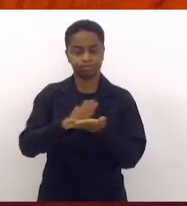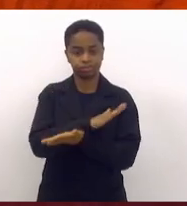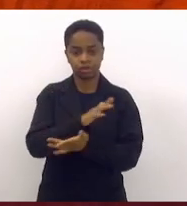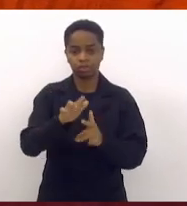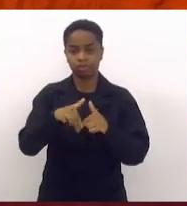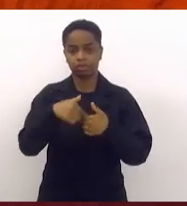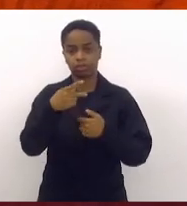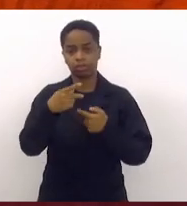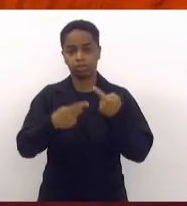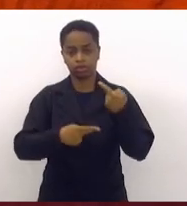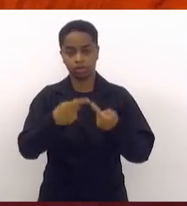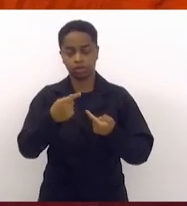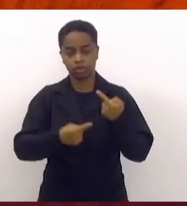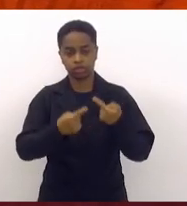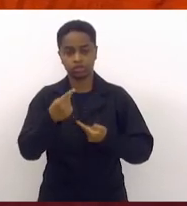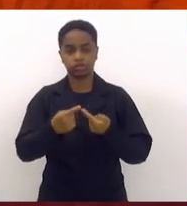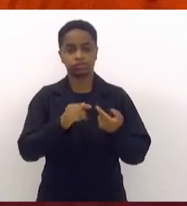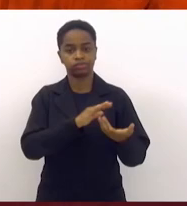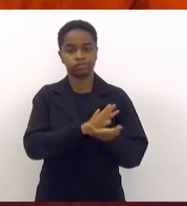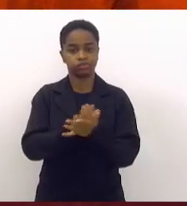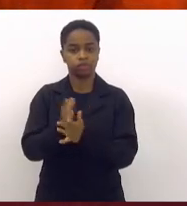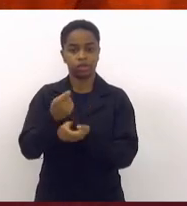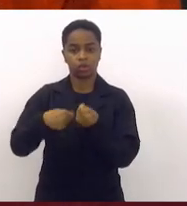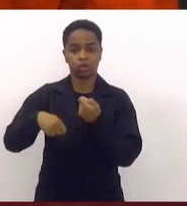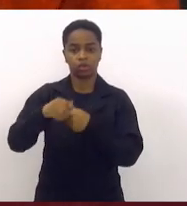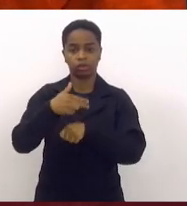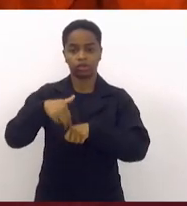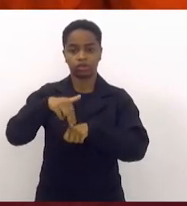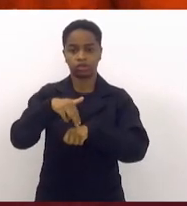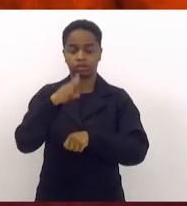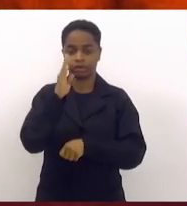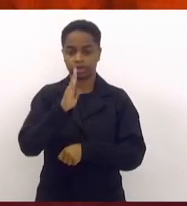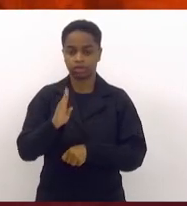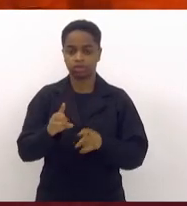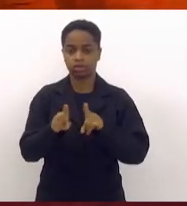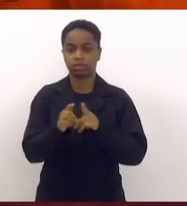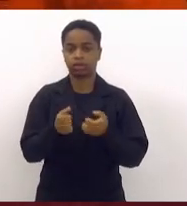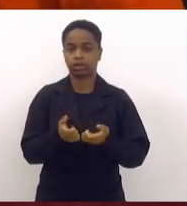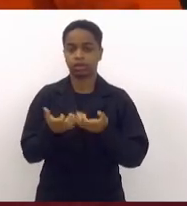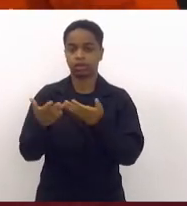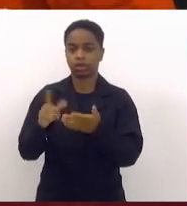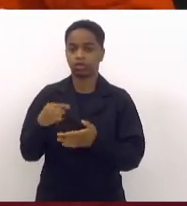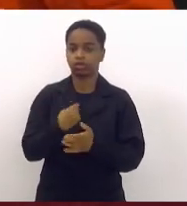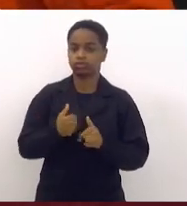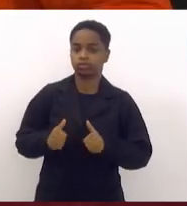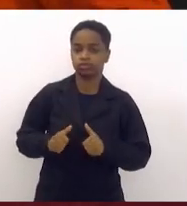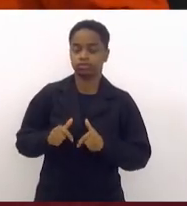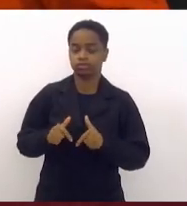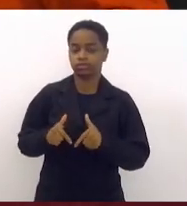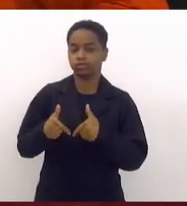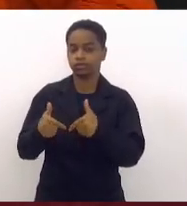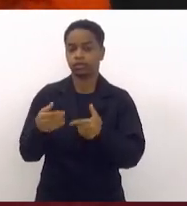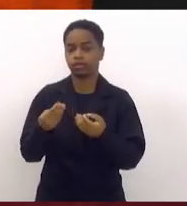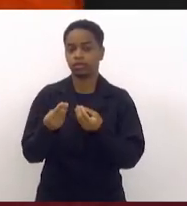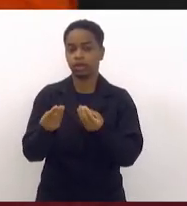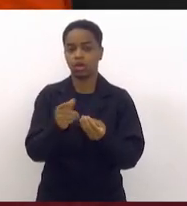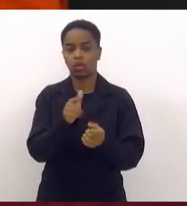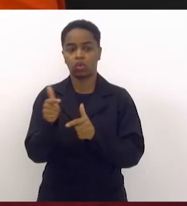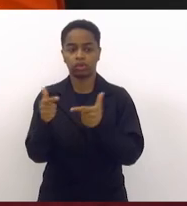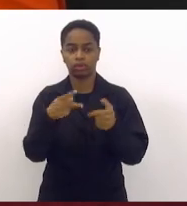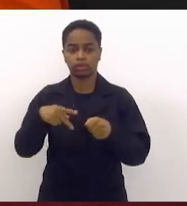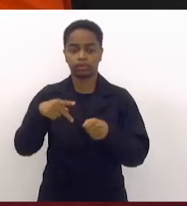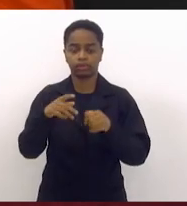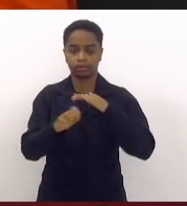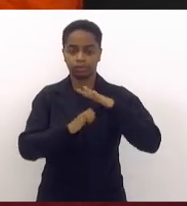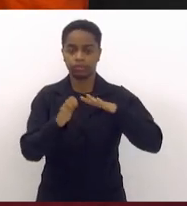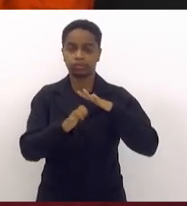essa política que veio para destruir a economia Nacional brasileira e entregar as nossas grandes obras a empresas internacionais principalmente tanto